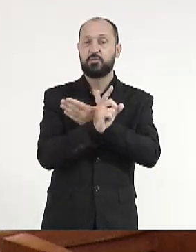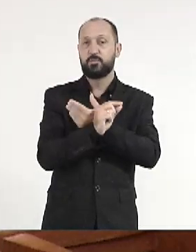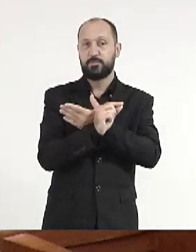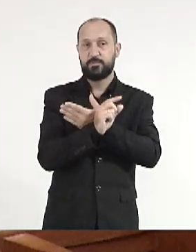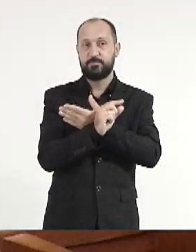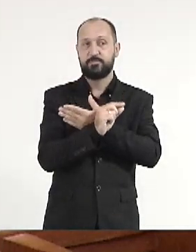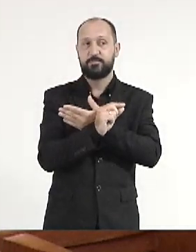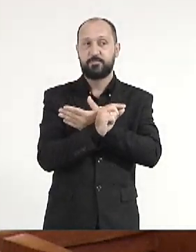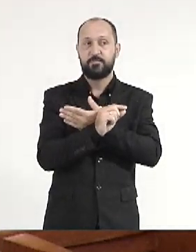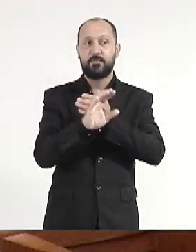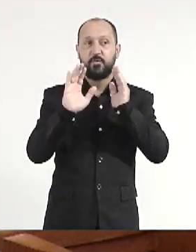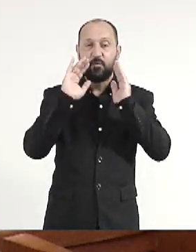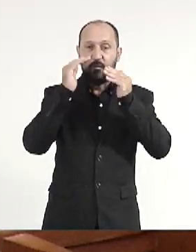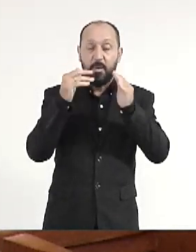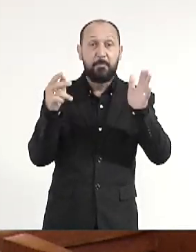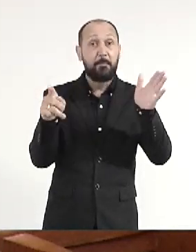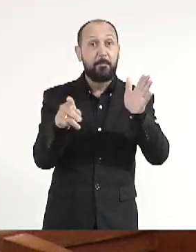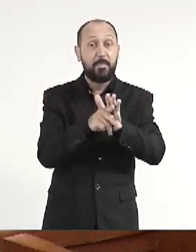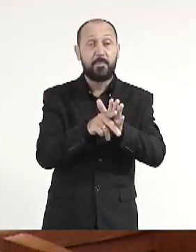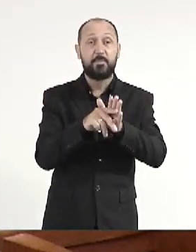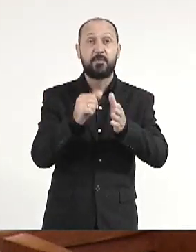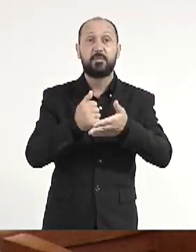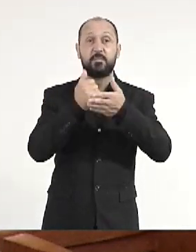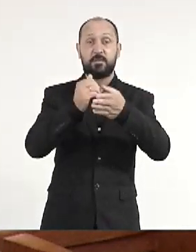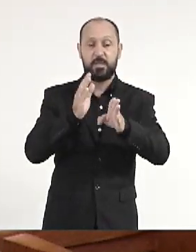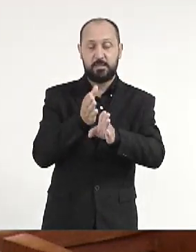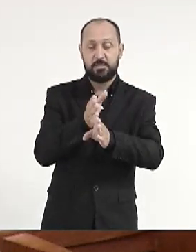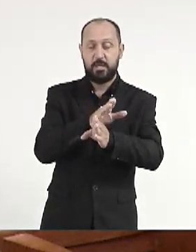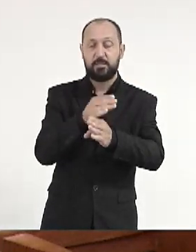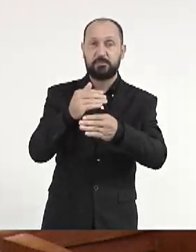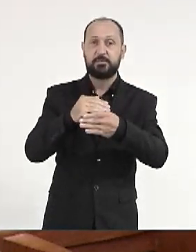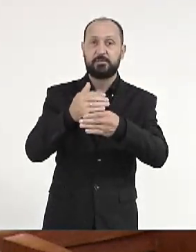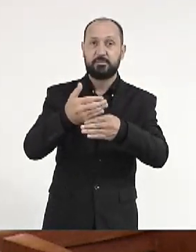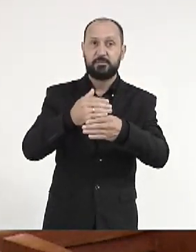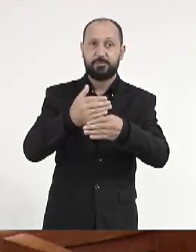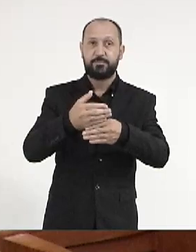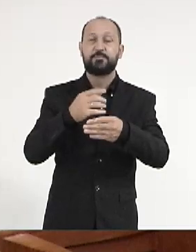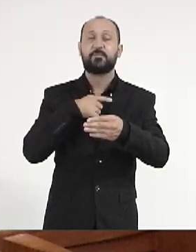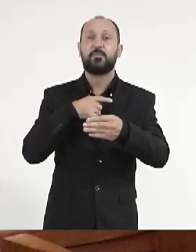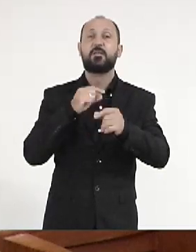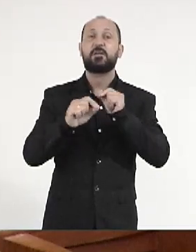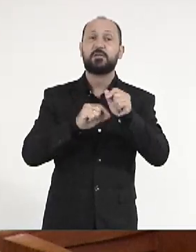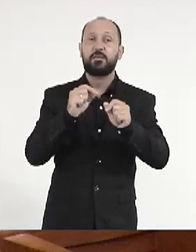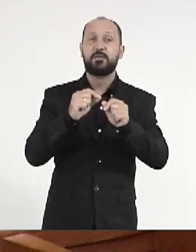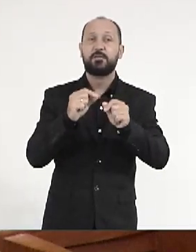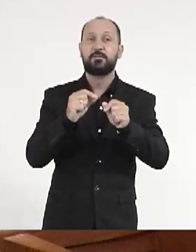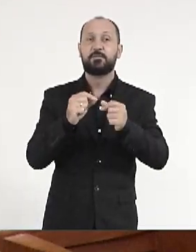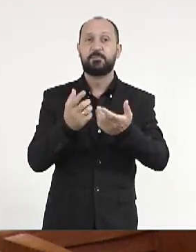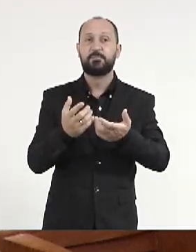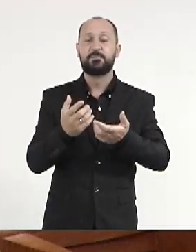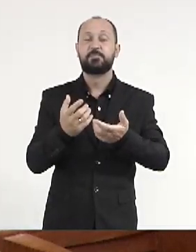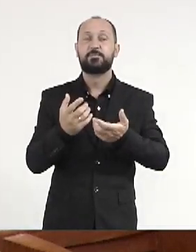Uma universidade que seja também transfronteiriça, que seja como...